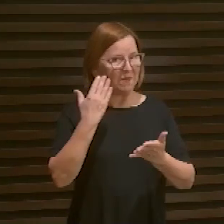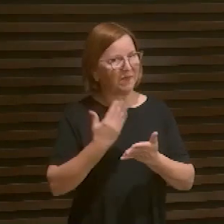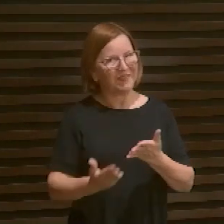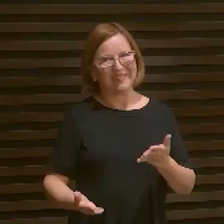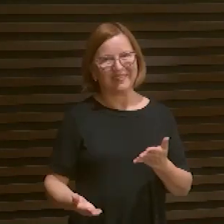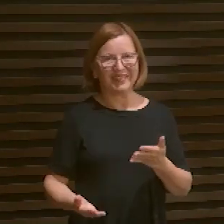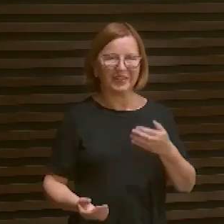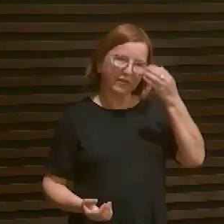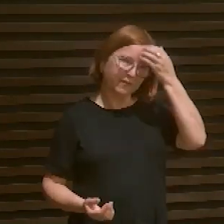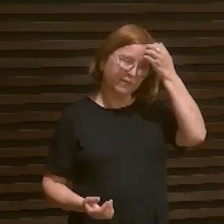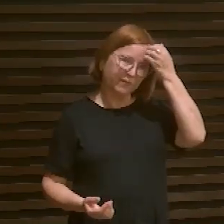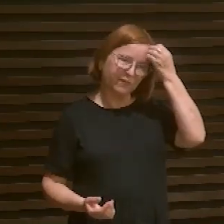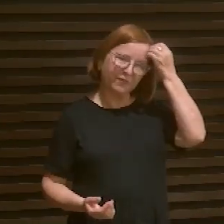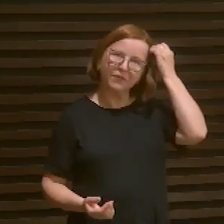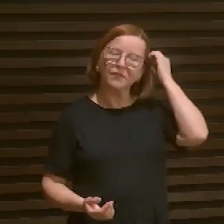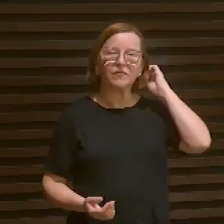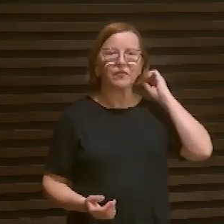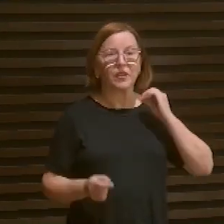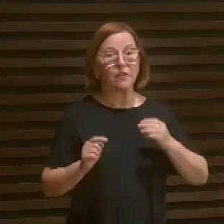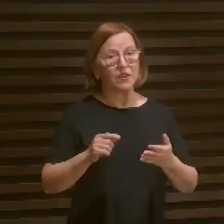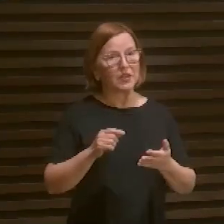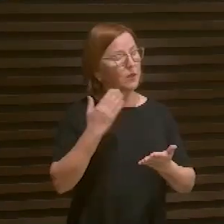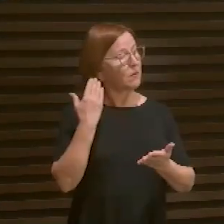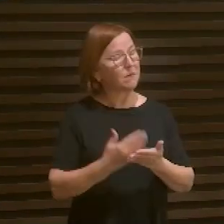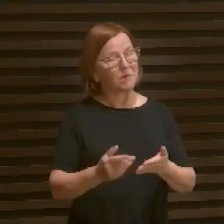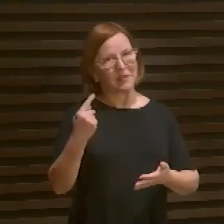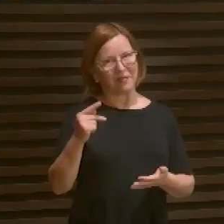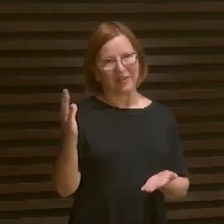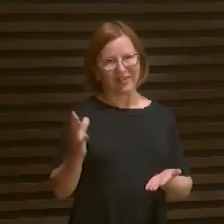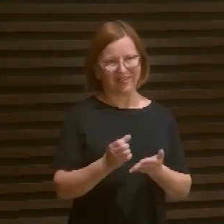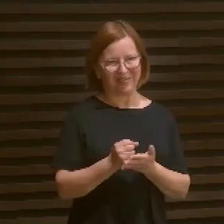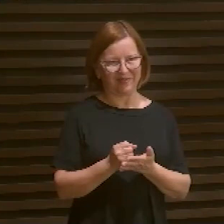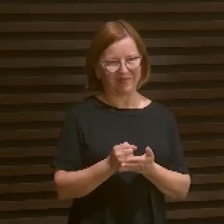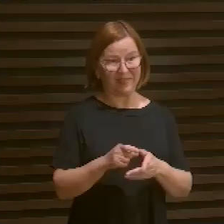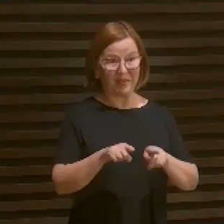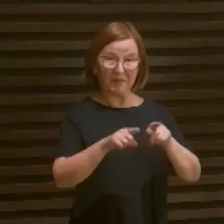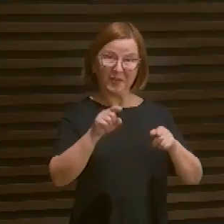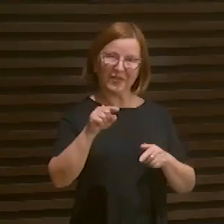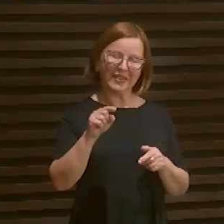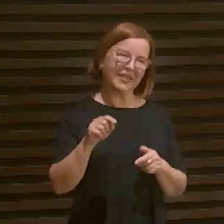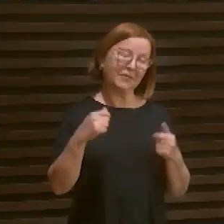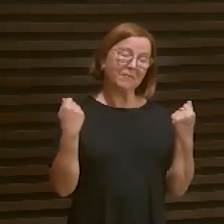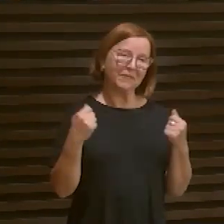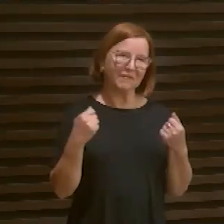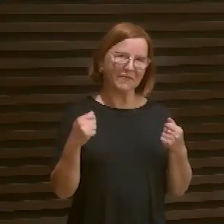ministro. Você não perde a sua salvação, mas você tem que